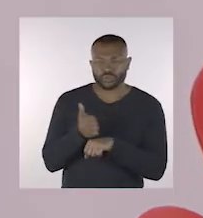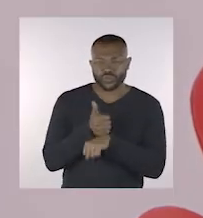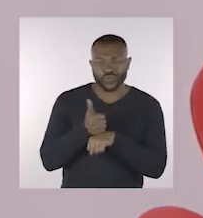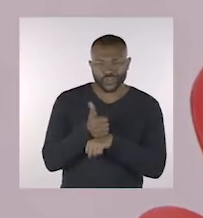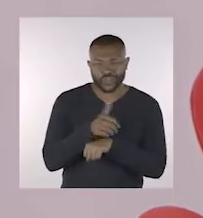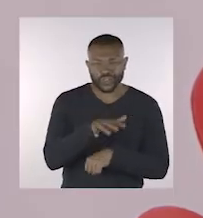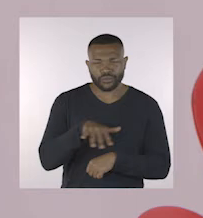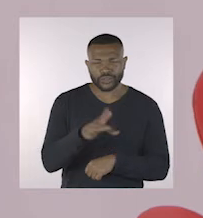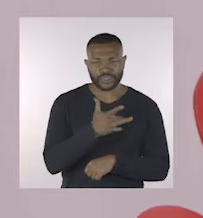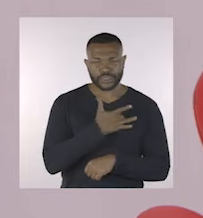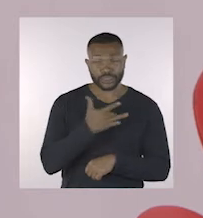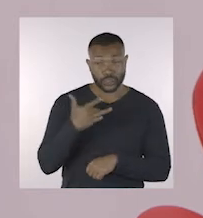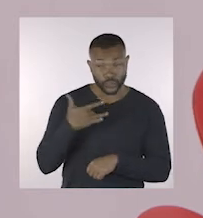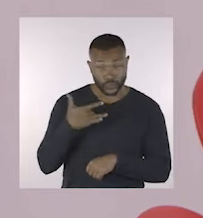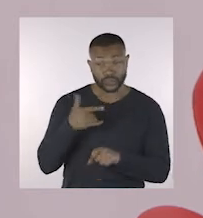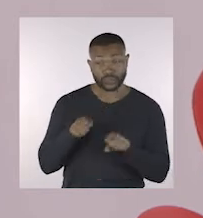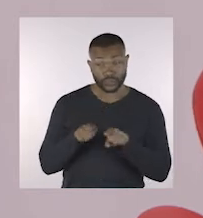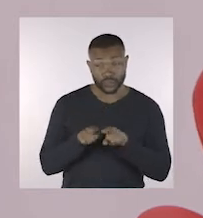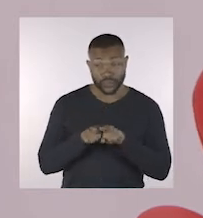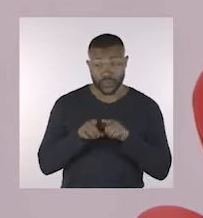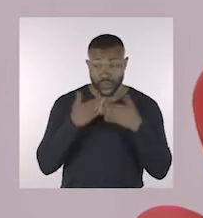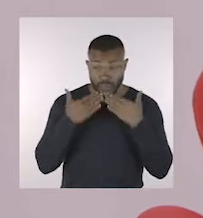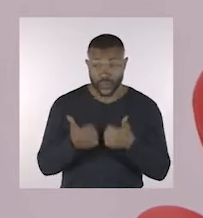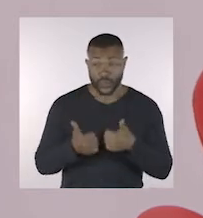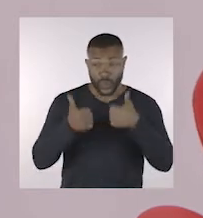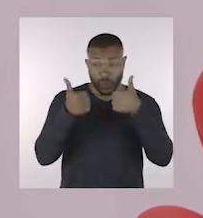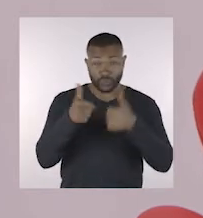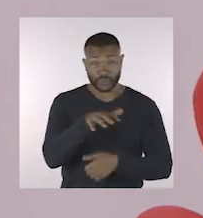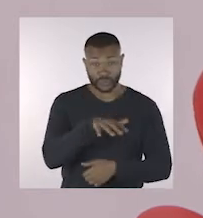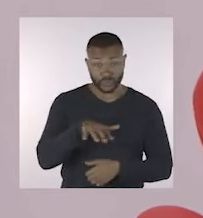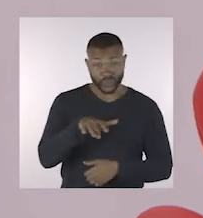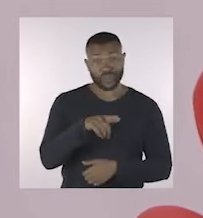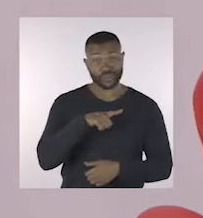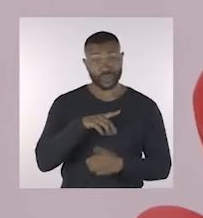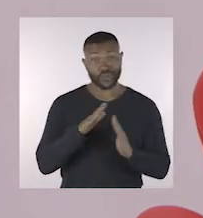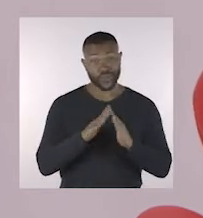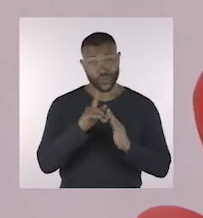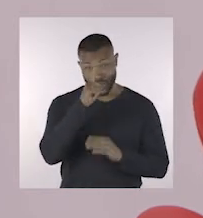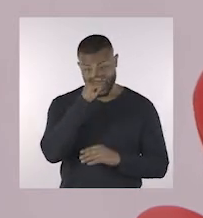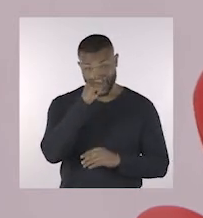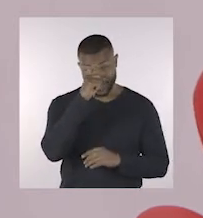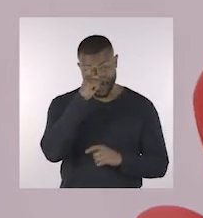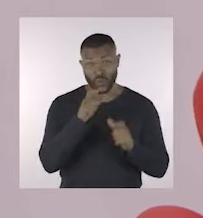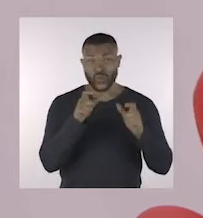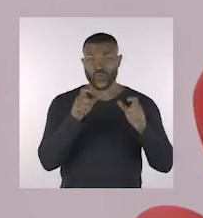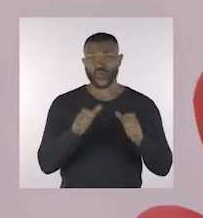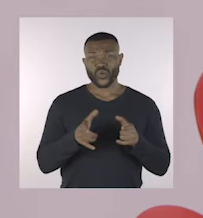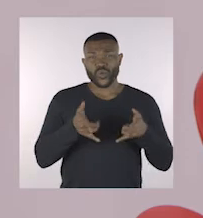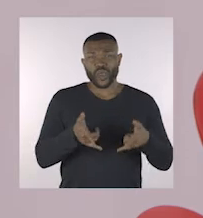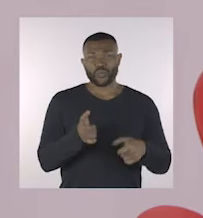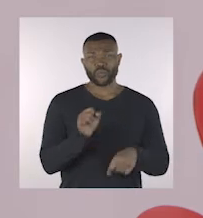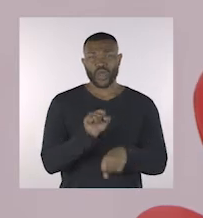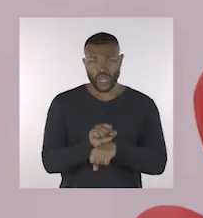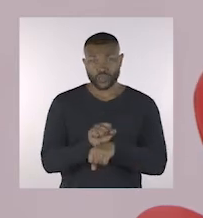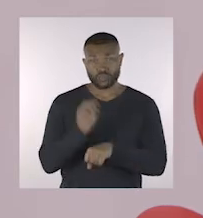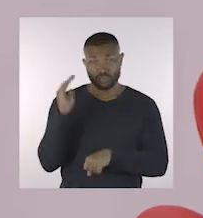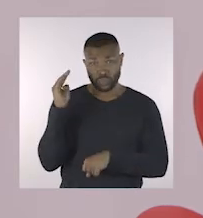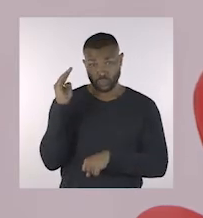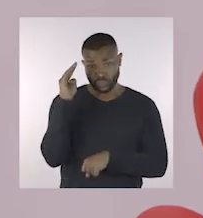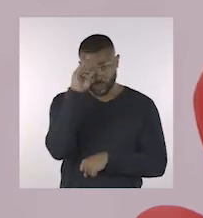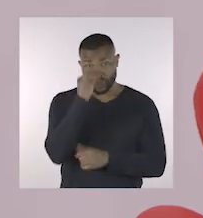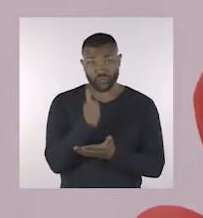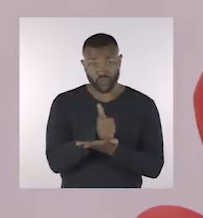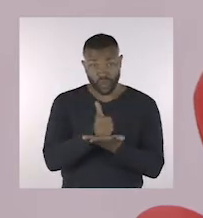suas propostas para os profissionais da saúde e para melhorar o setor no município já que tem os hospitais com leitos parados